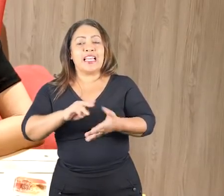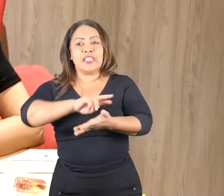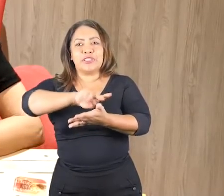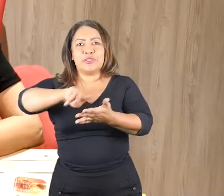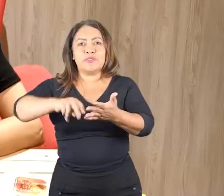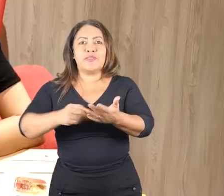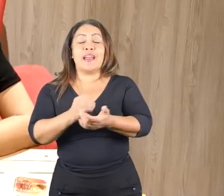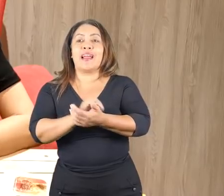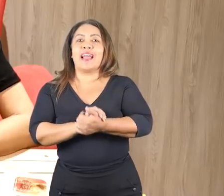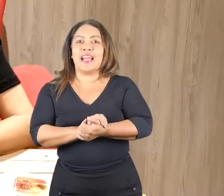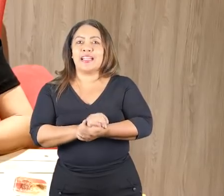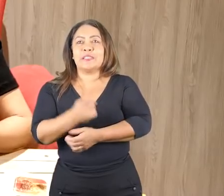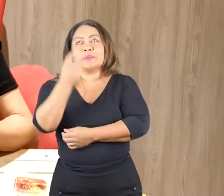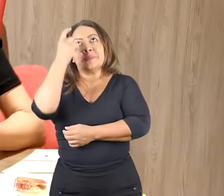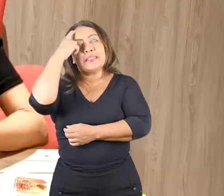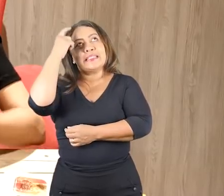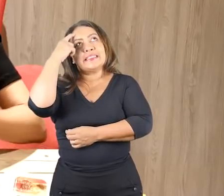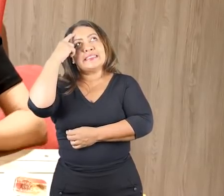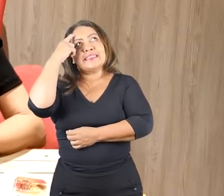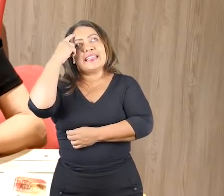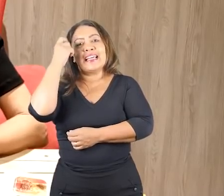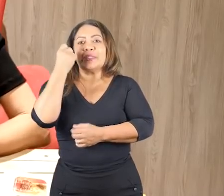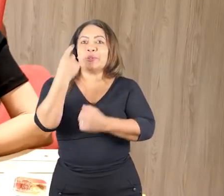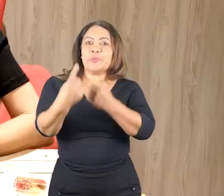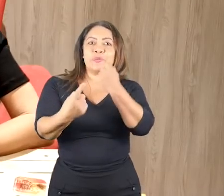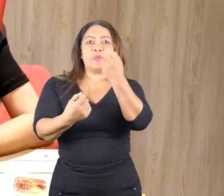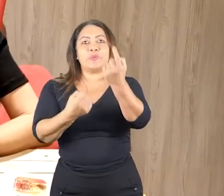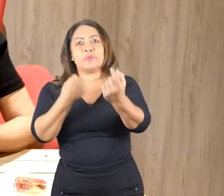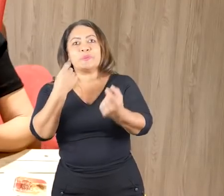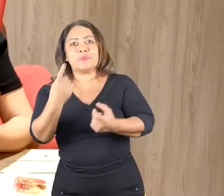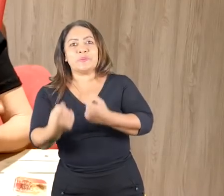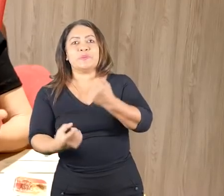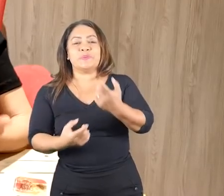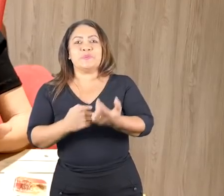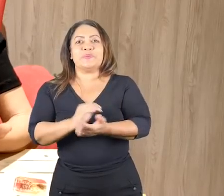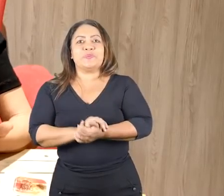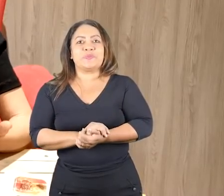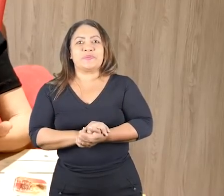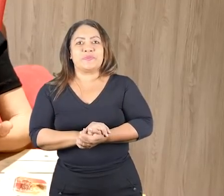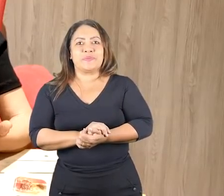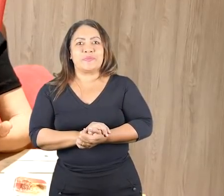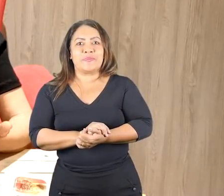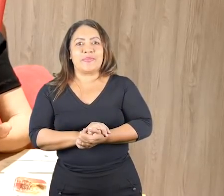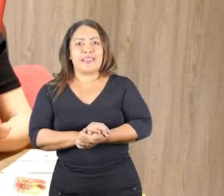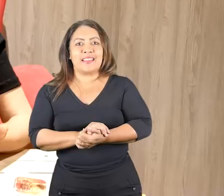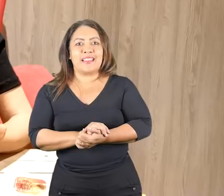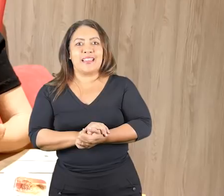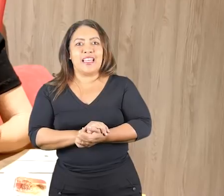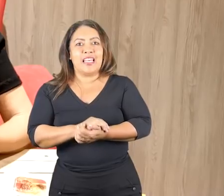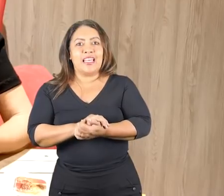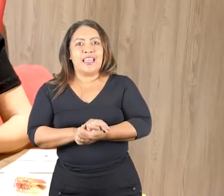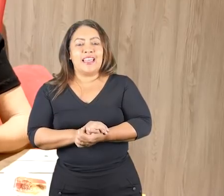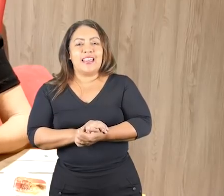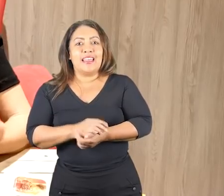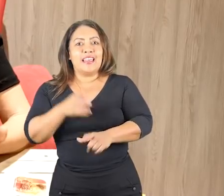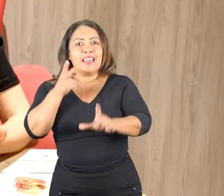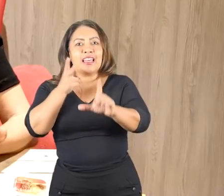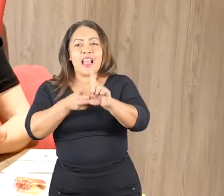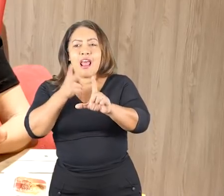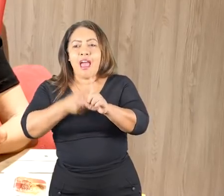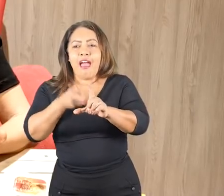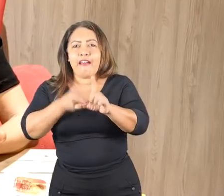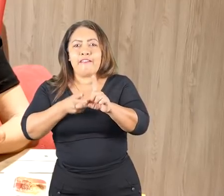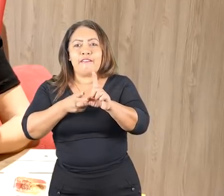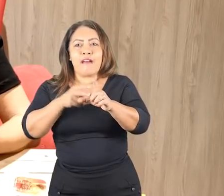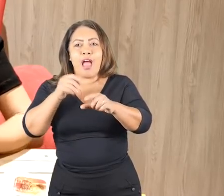demais profissionais. Então todos eles podem pensar em alguma coisa, como a gente já tem visto isso na rede, né? A questão da